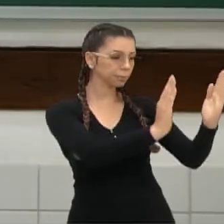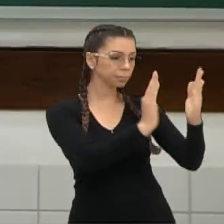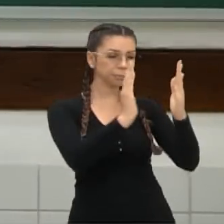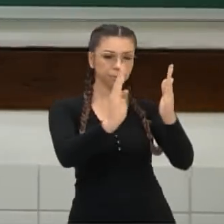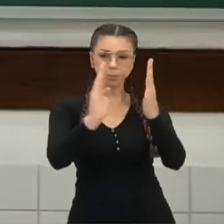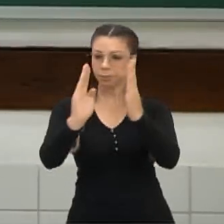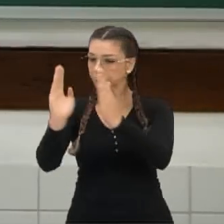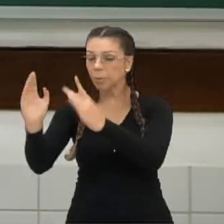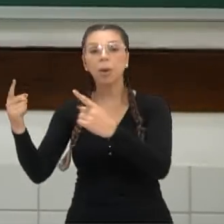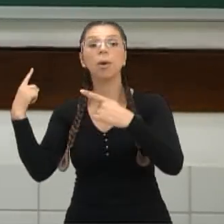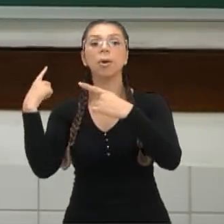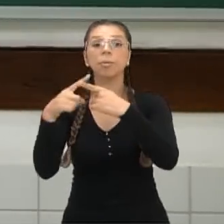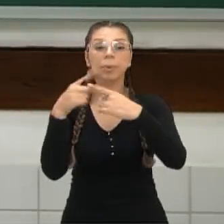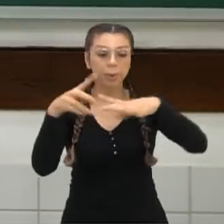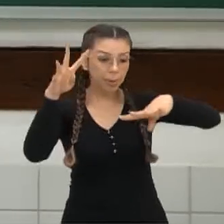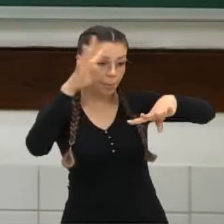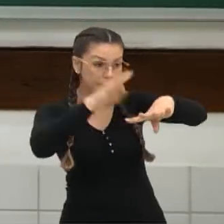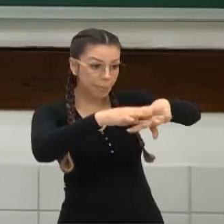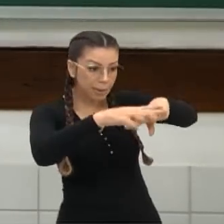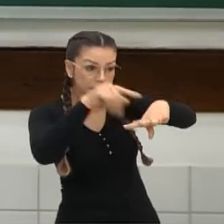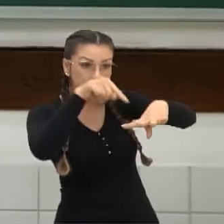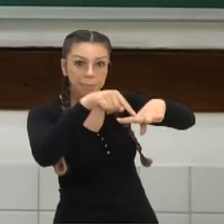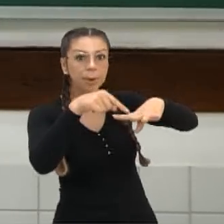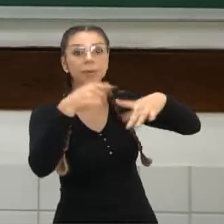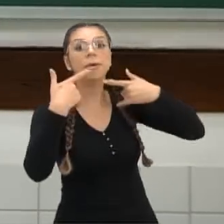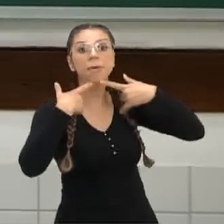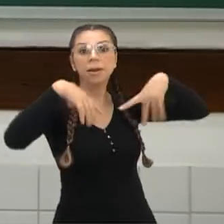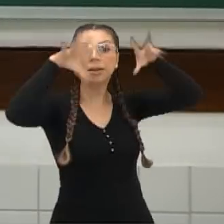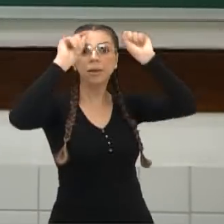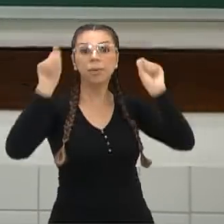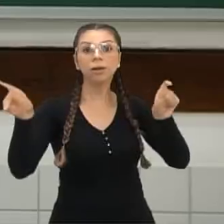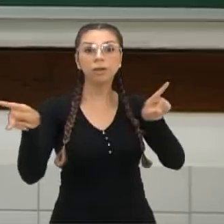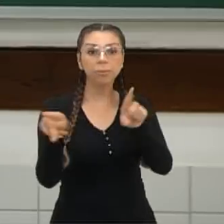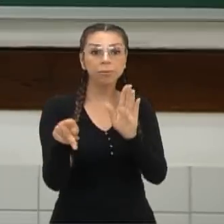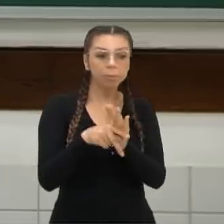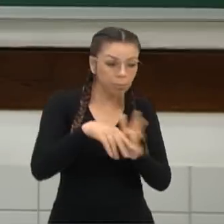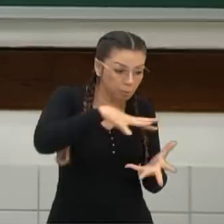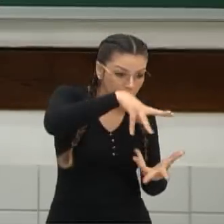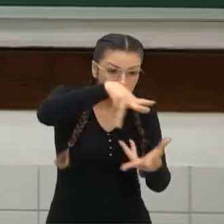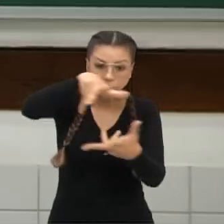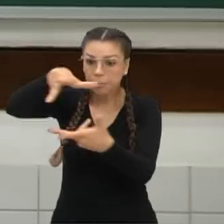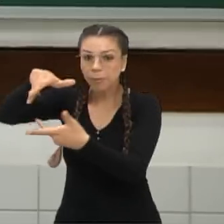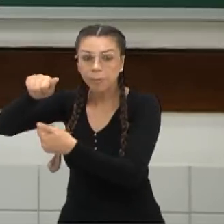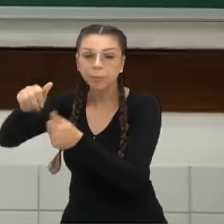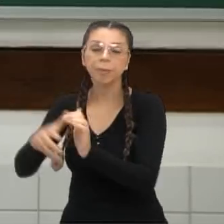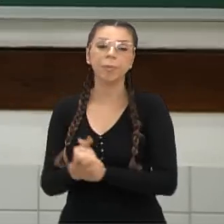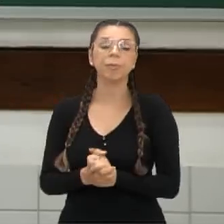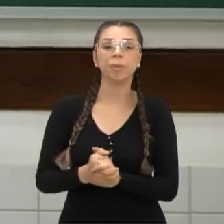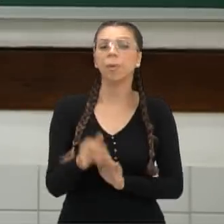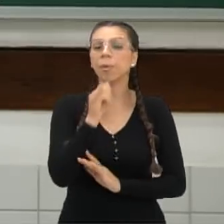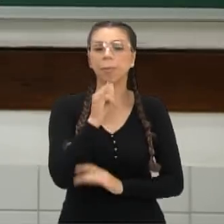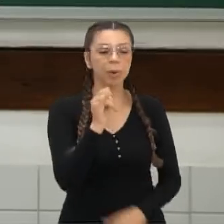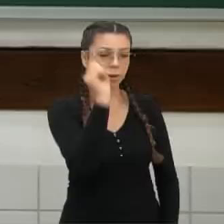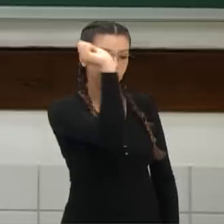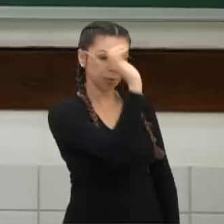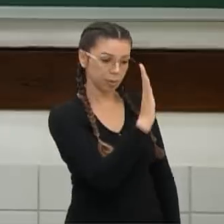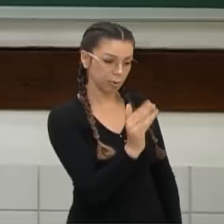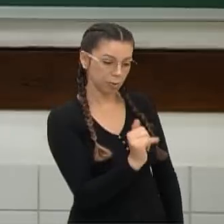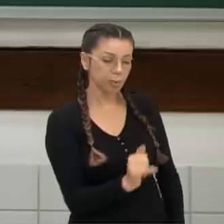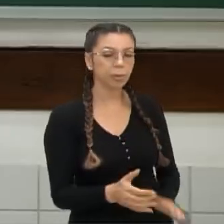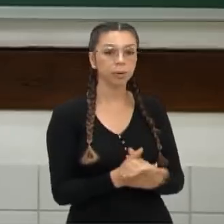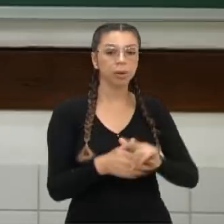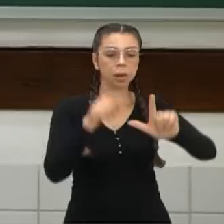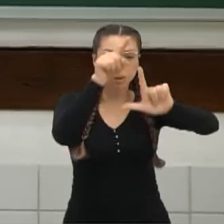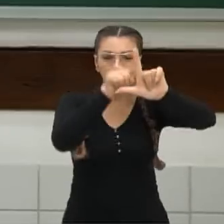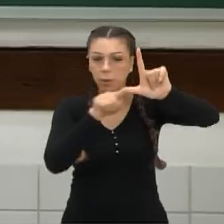a matemática é uma linguagem universal. E aí, se eu falo aqui no Brasil, eu falo que o ponto